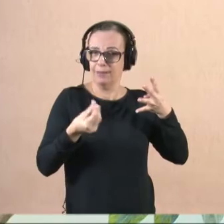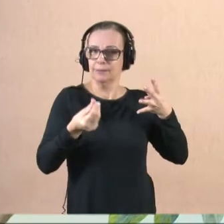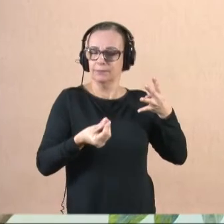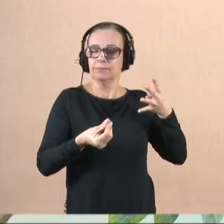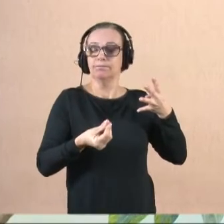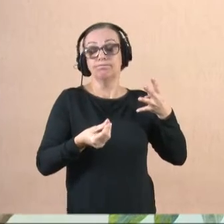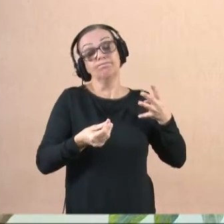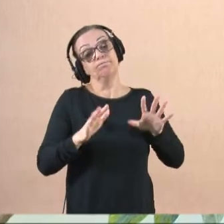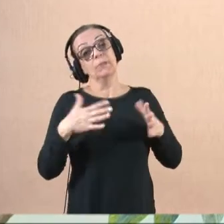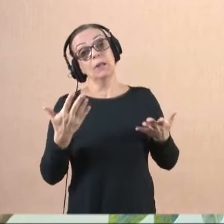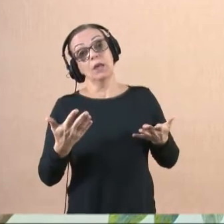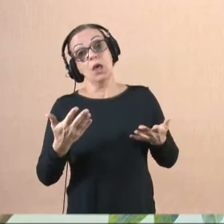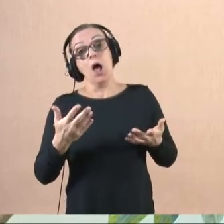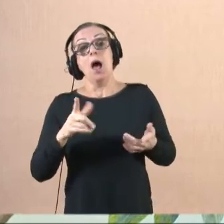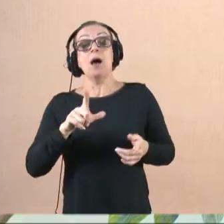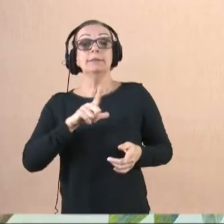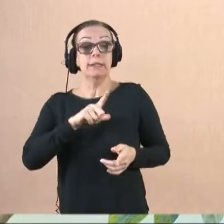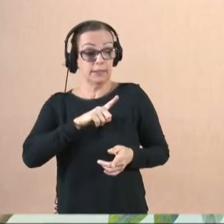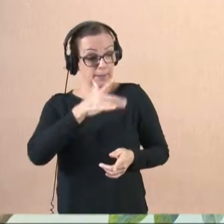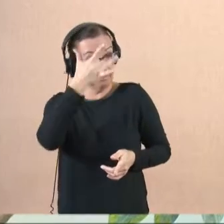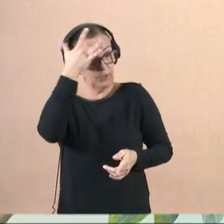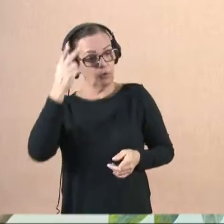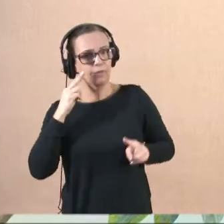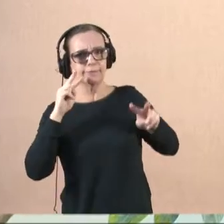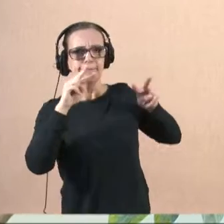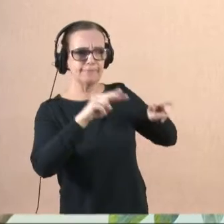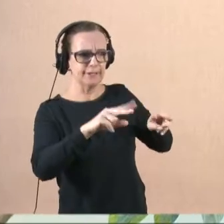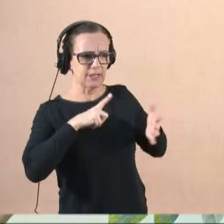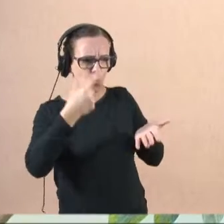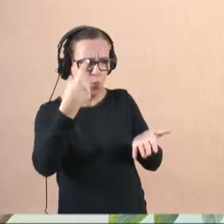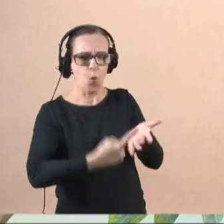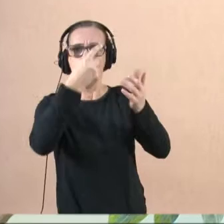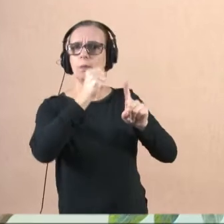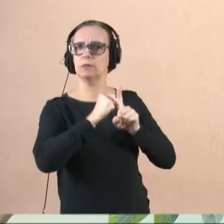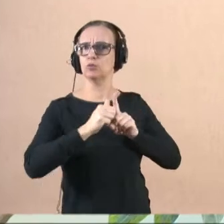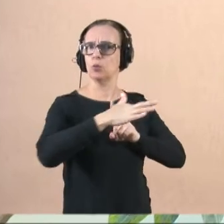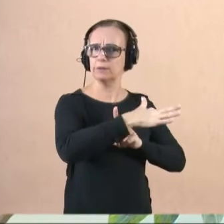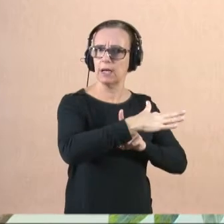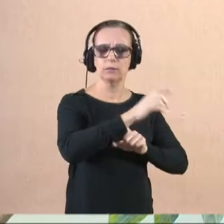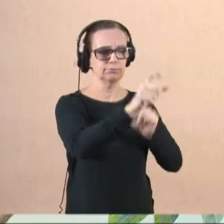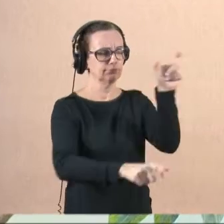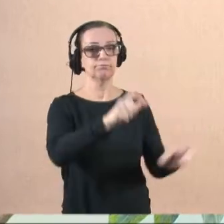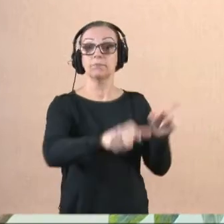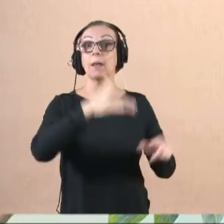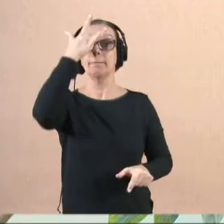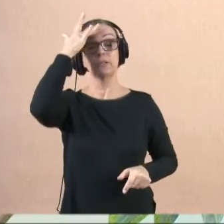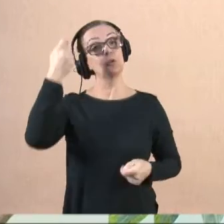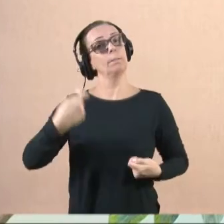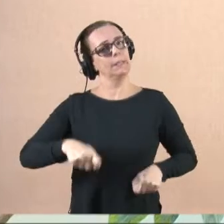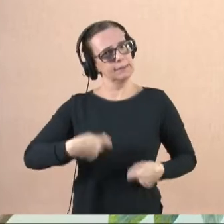é uma vez estabelecido o compromisso social os cidadãos deveriam de